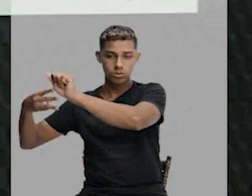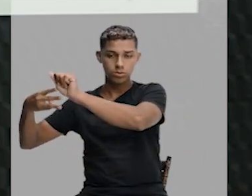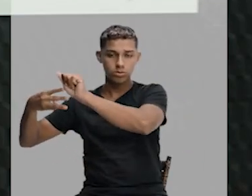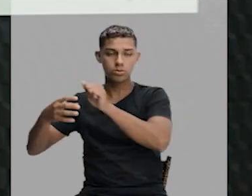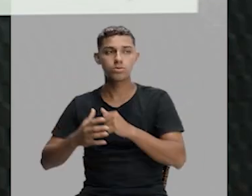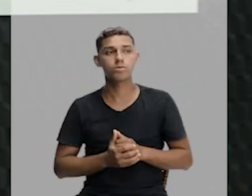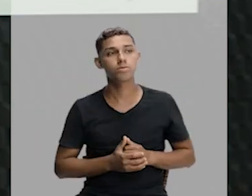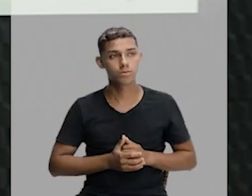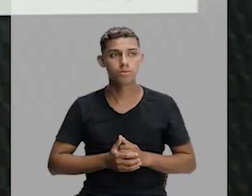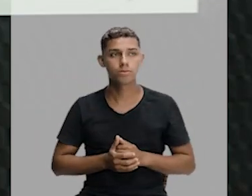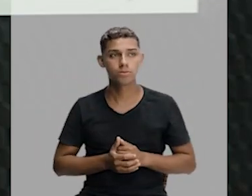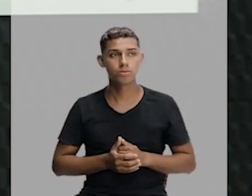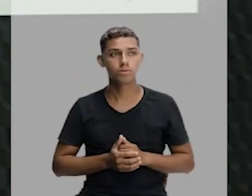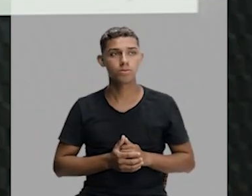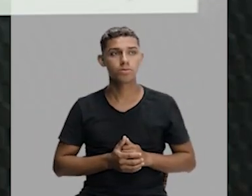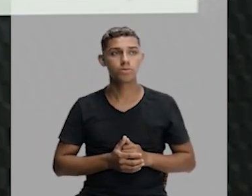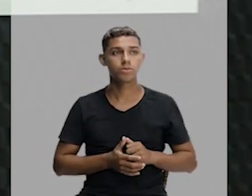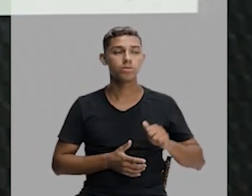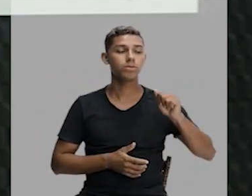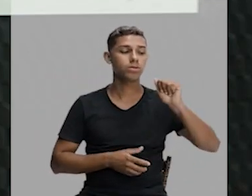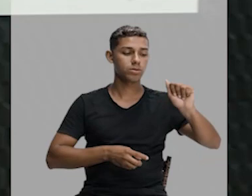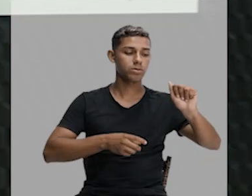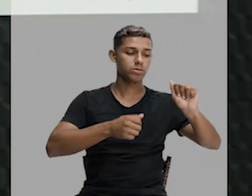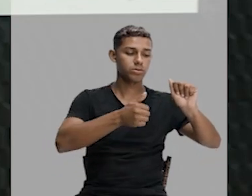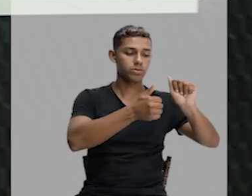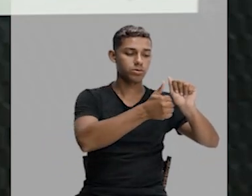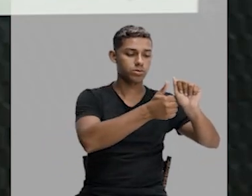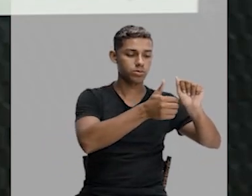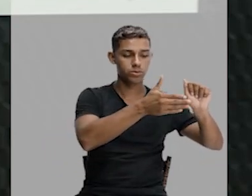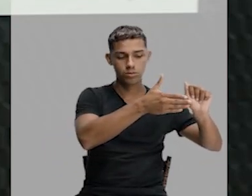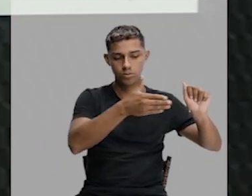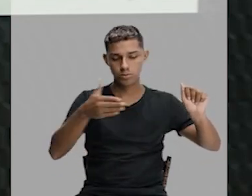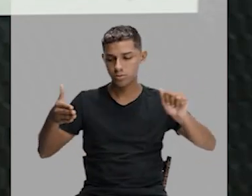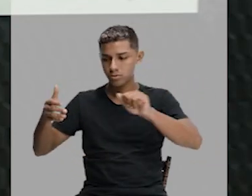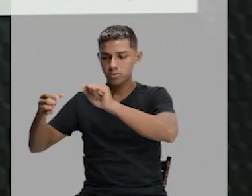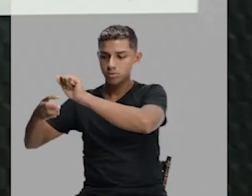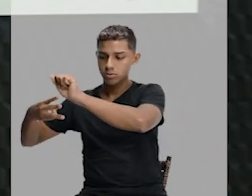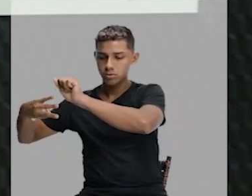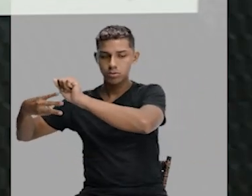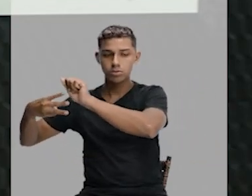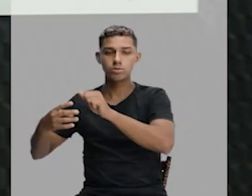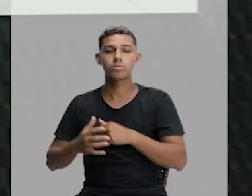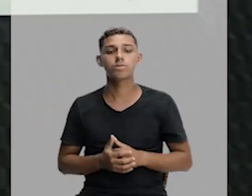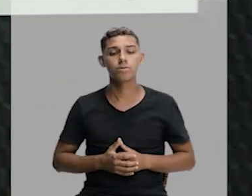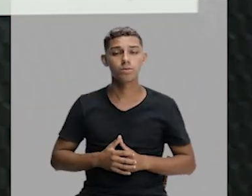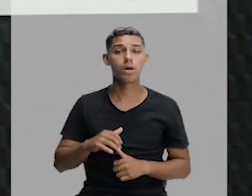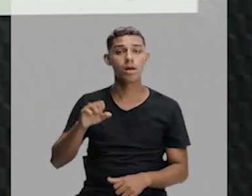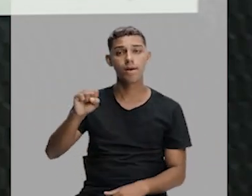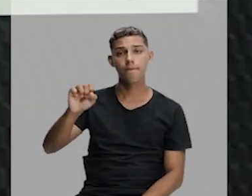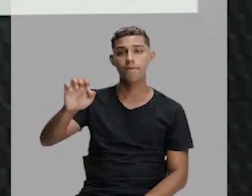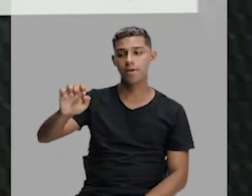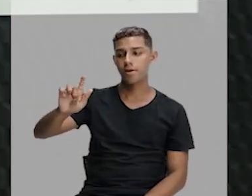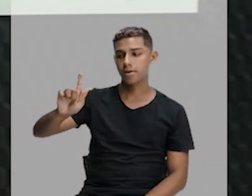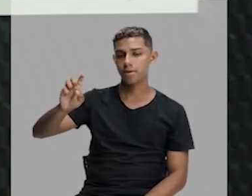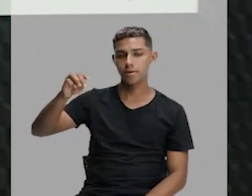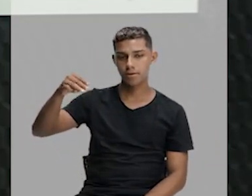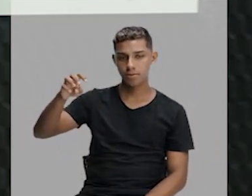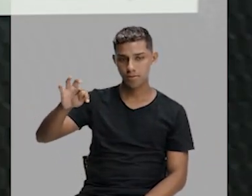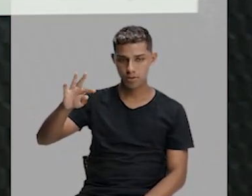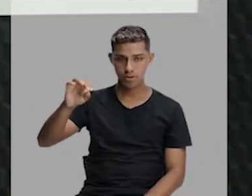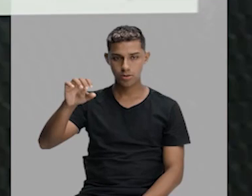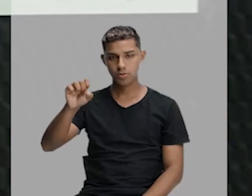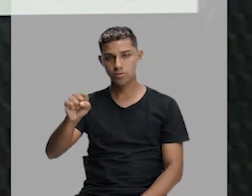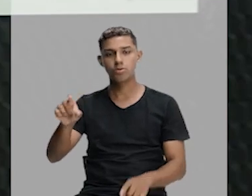A3. E que vai de A1 a A3. Esses segmentos aqui, ó, eles